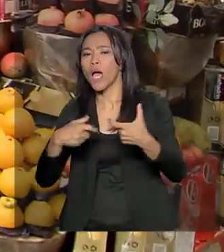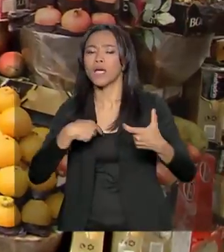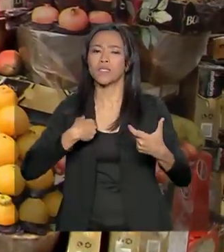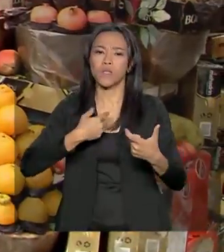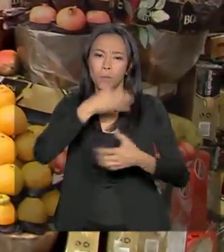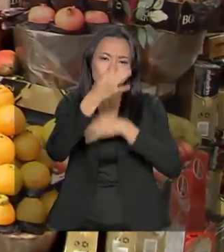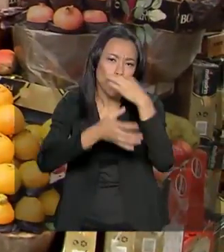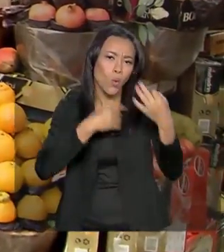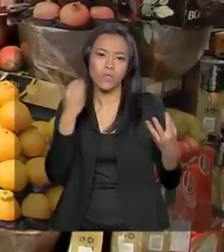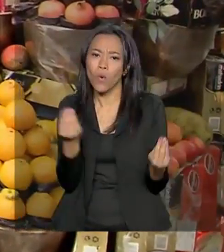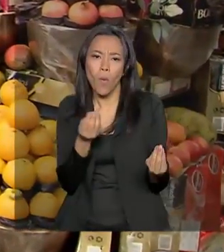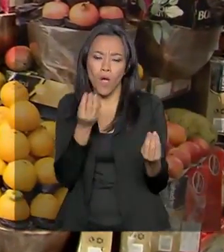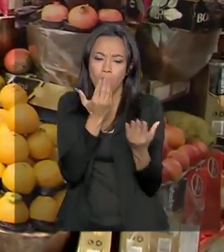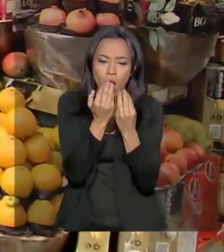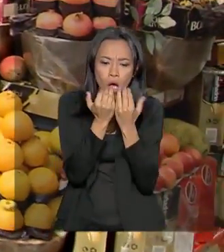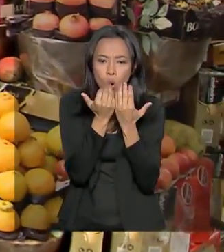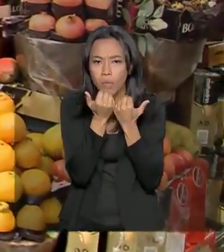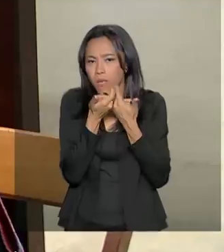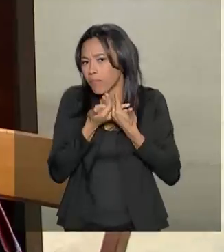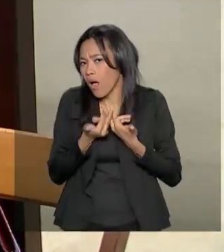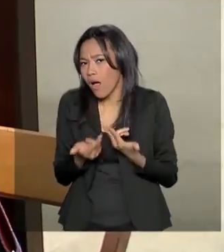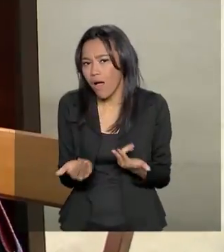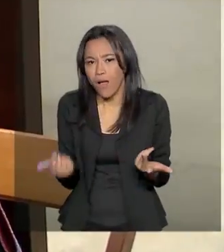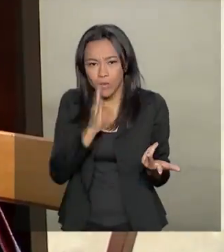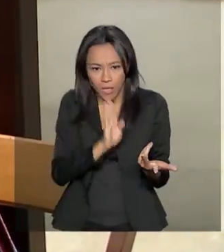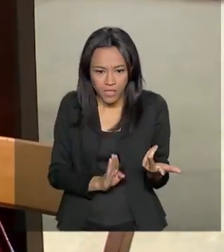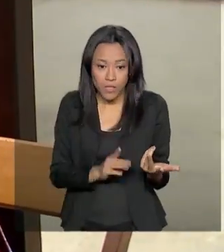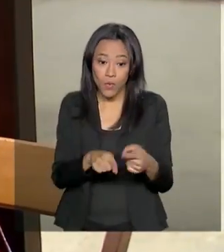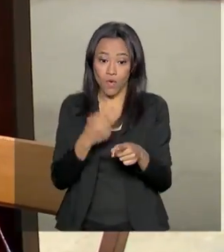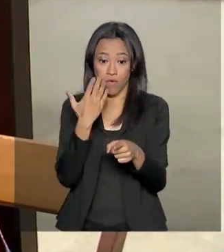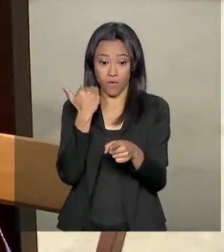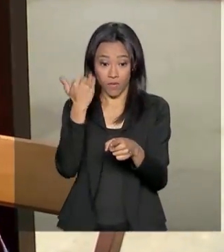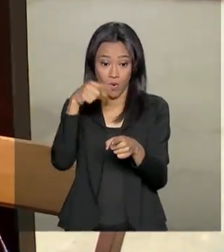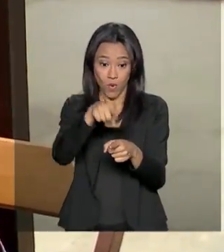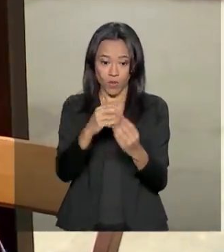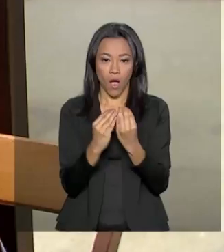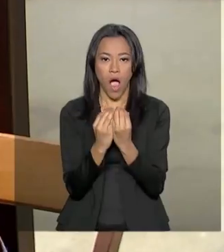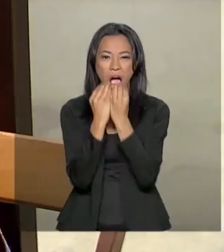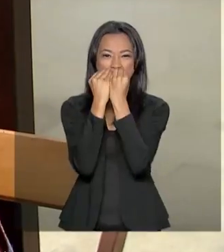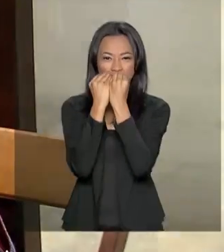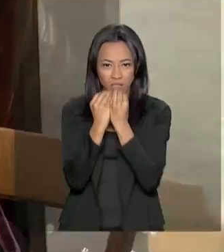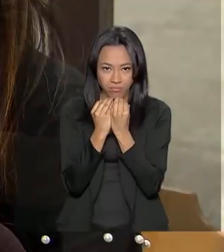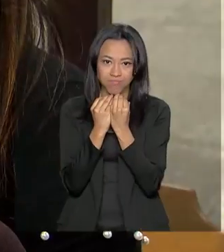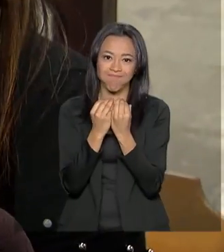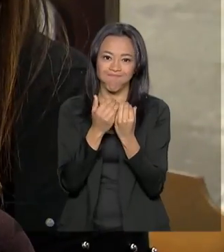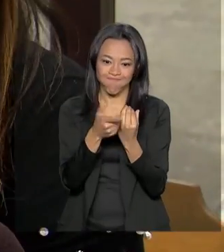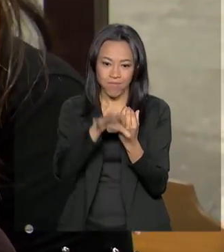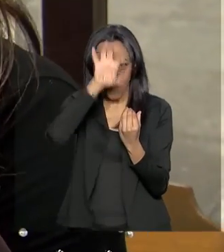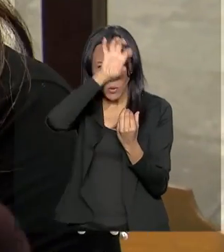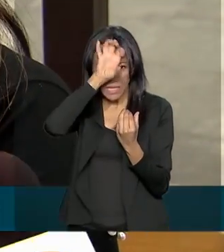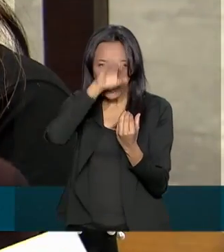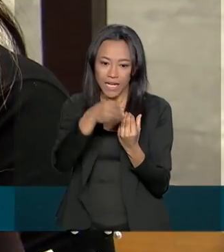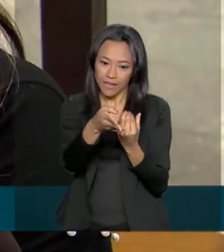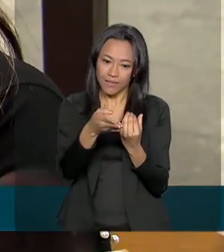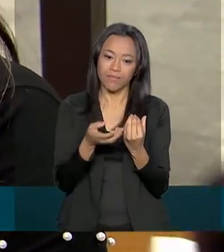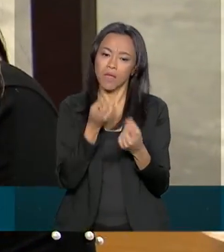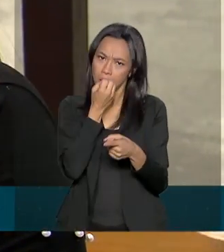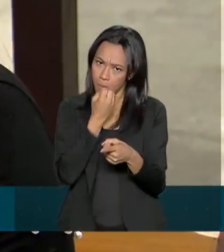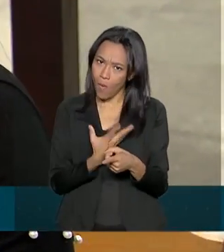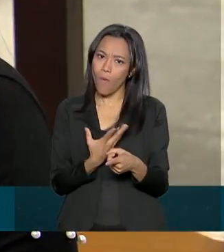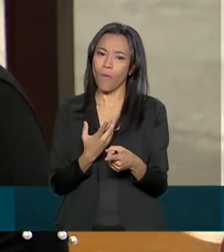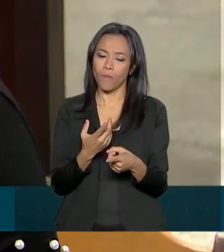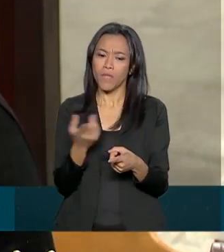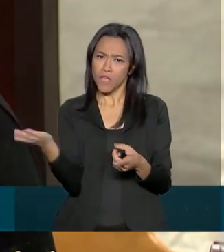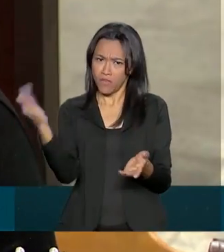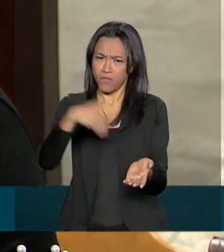para degustar os sabores brasileiros, como o famoso sanduíche de mortadela. É muito bom, vale a pena. Muito para